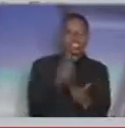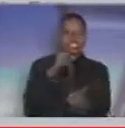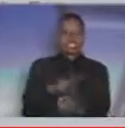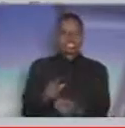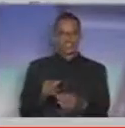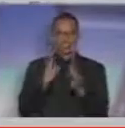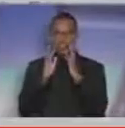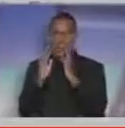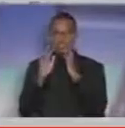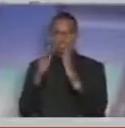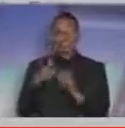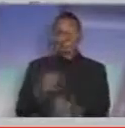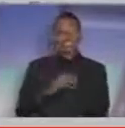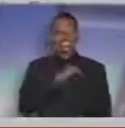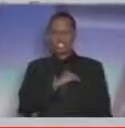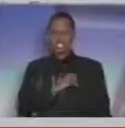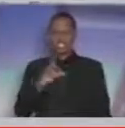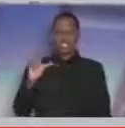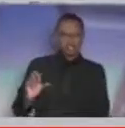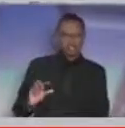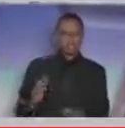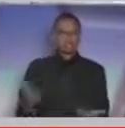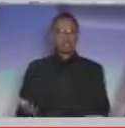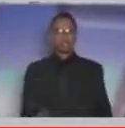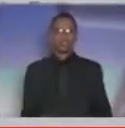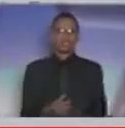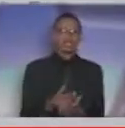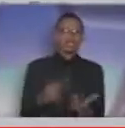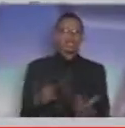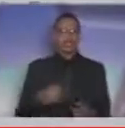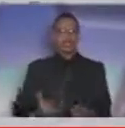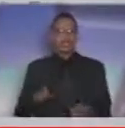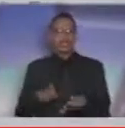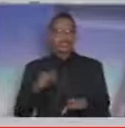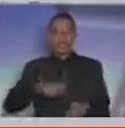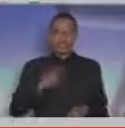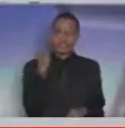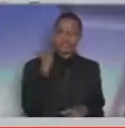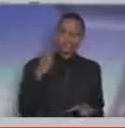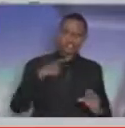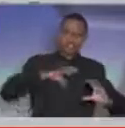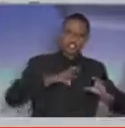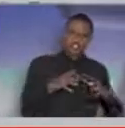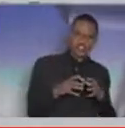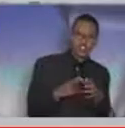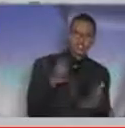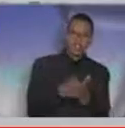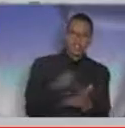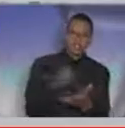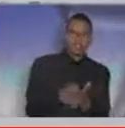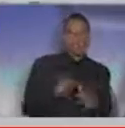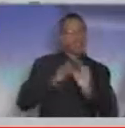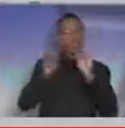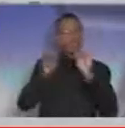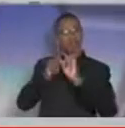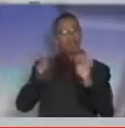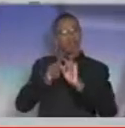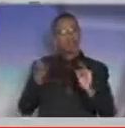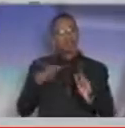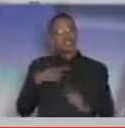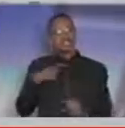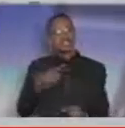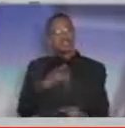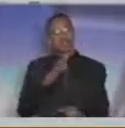vista salarial enfim e nós temos um movimento muito forte aqui em São Paulo e resistência de denúncia e foi